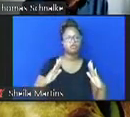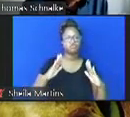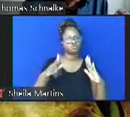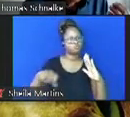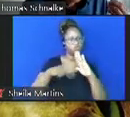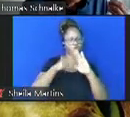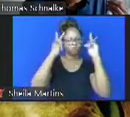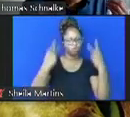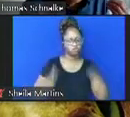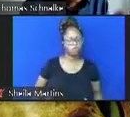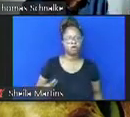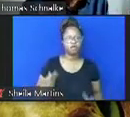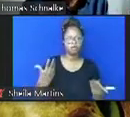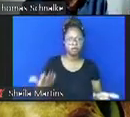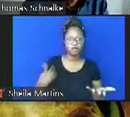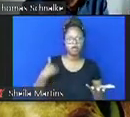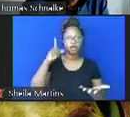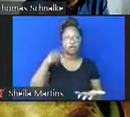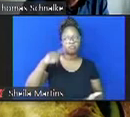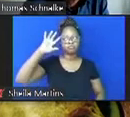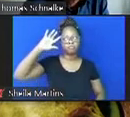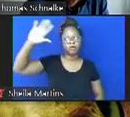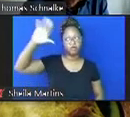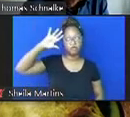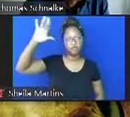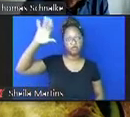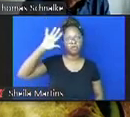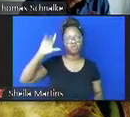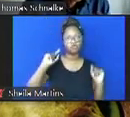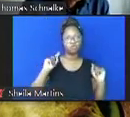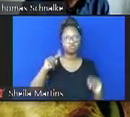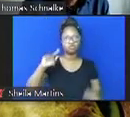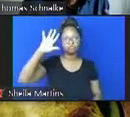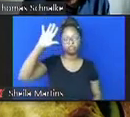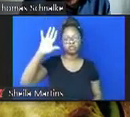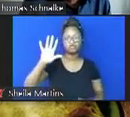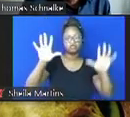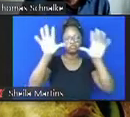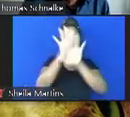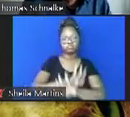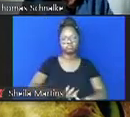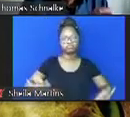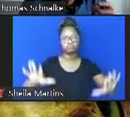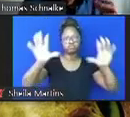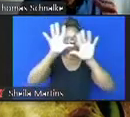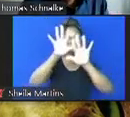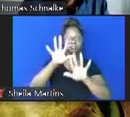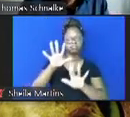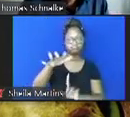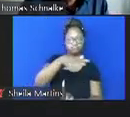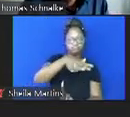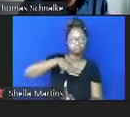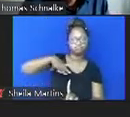das contas, se trata de imaginar o cenário da